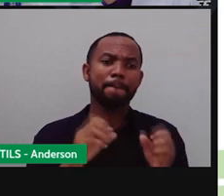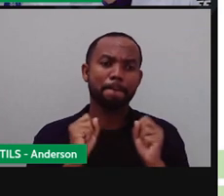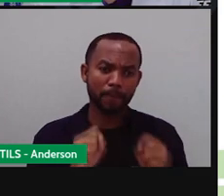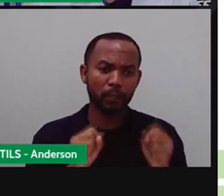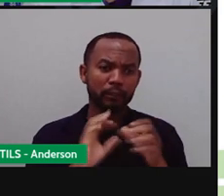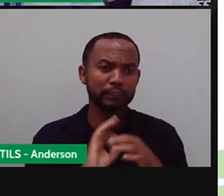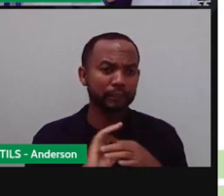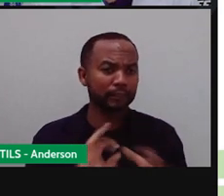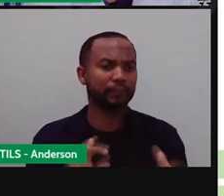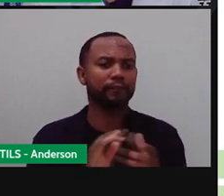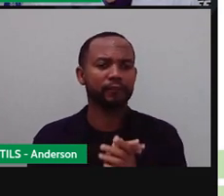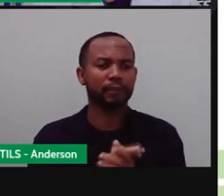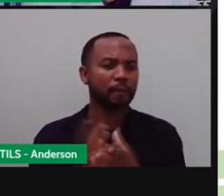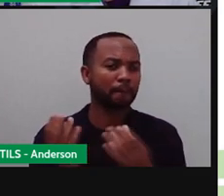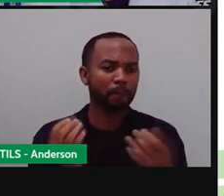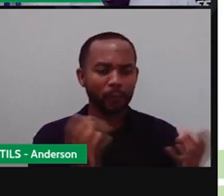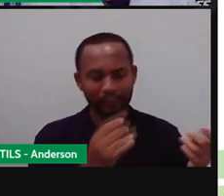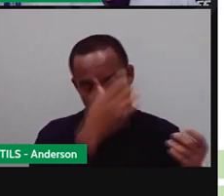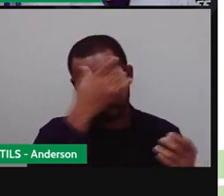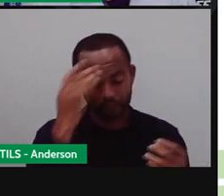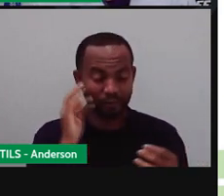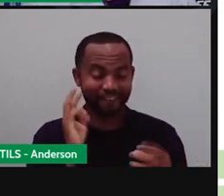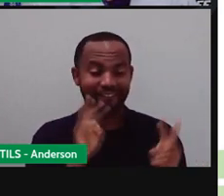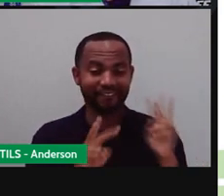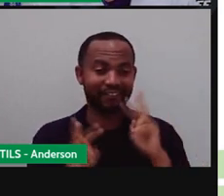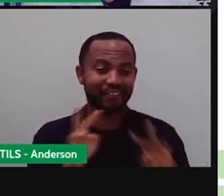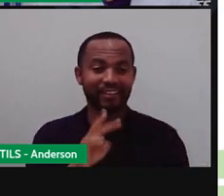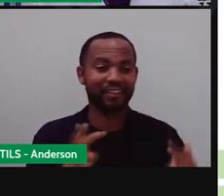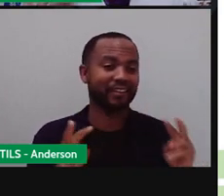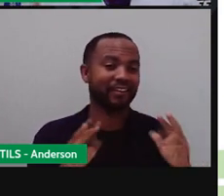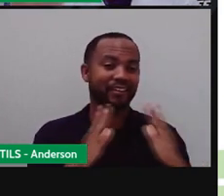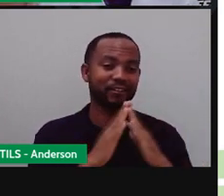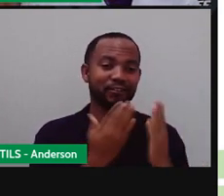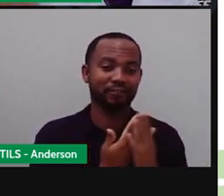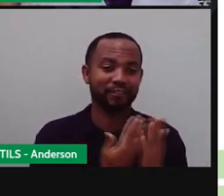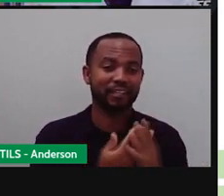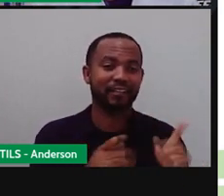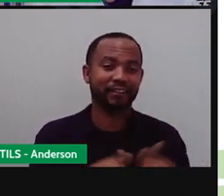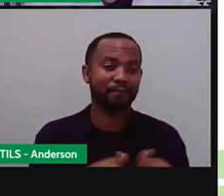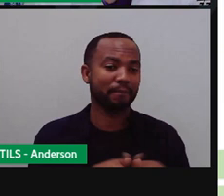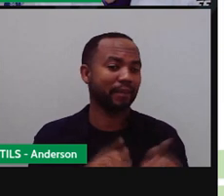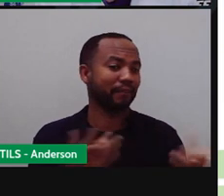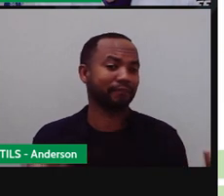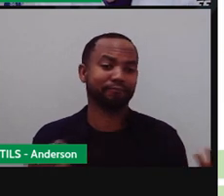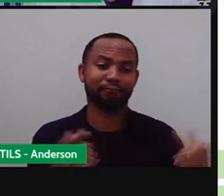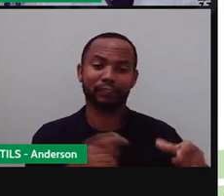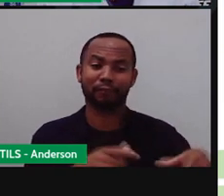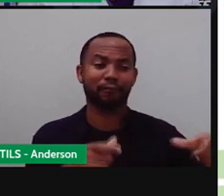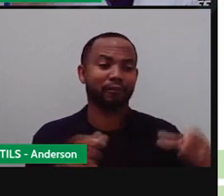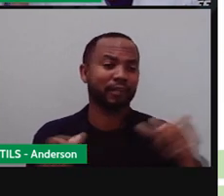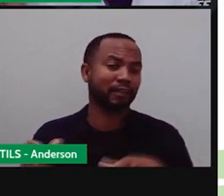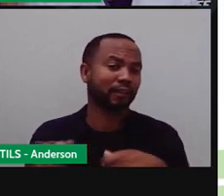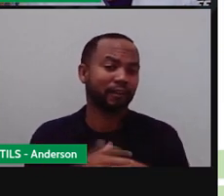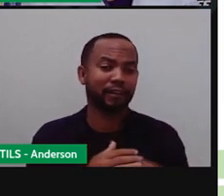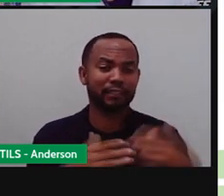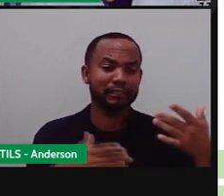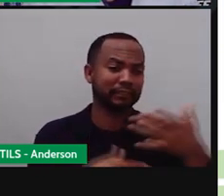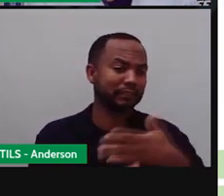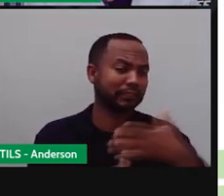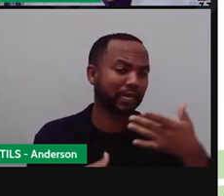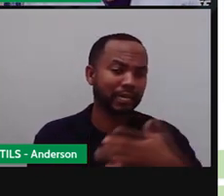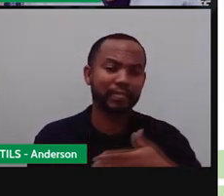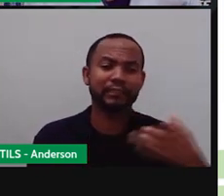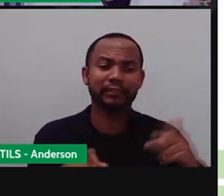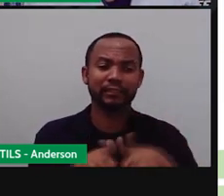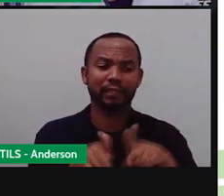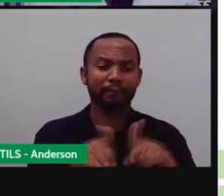maior número de alunos da rede municipal de Feira de Santana e alunos aí de outras, né? De outras cidades,